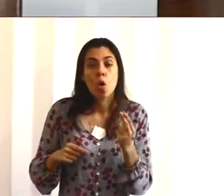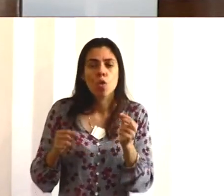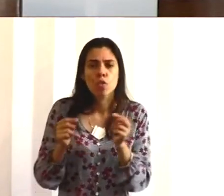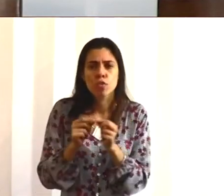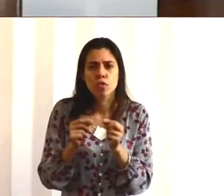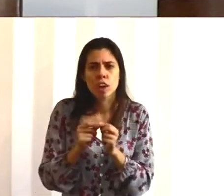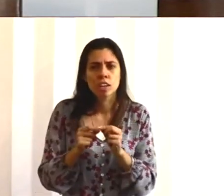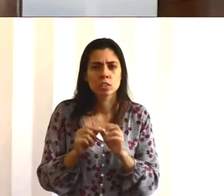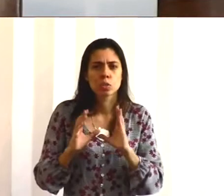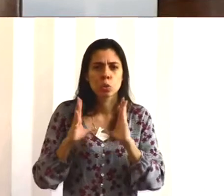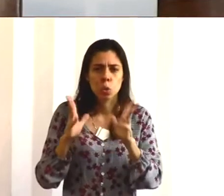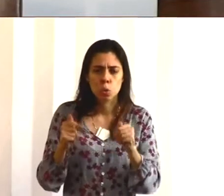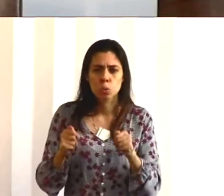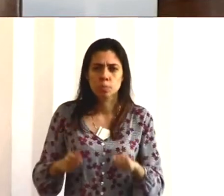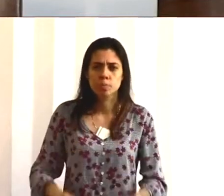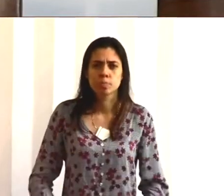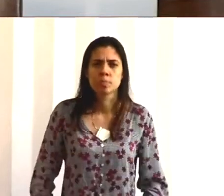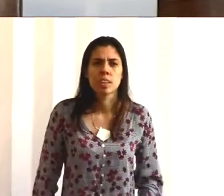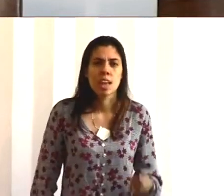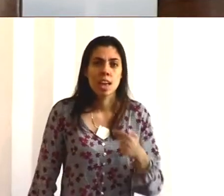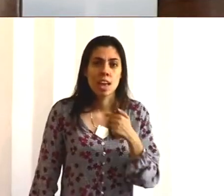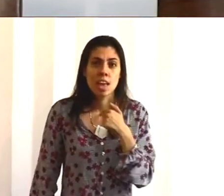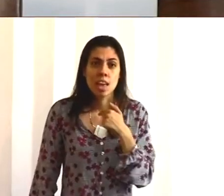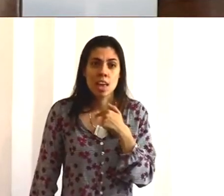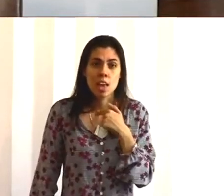e eu sou o dono desse povo.